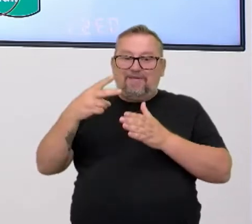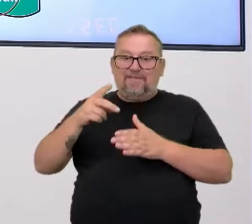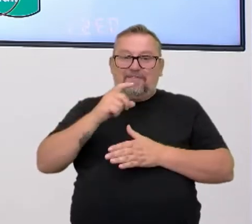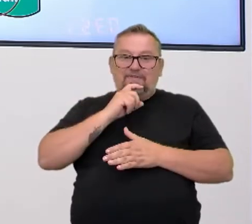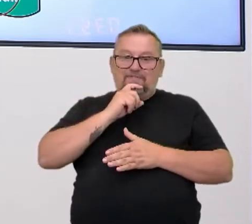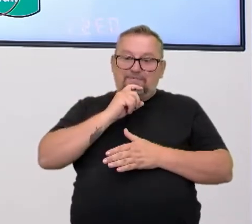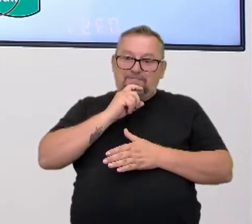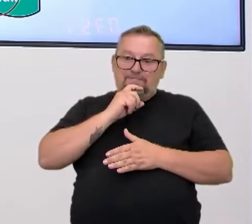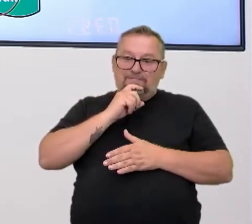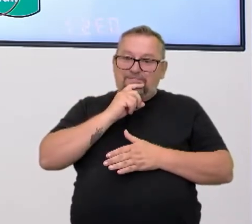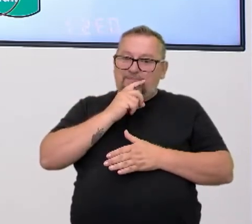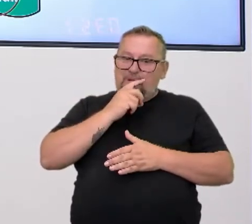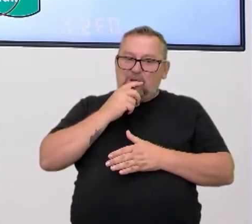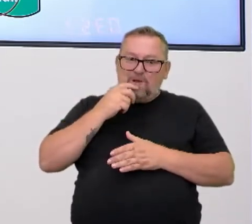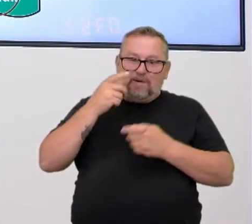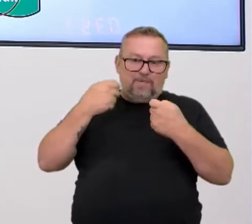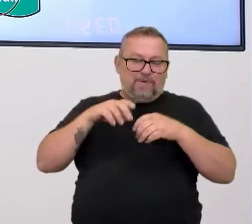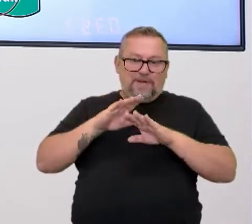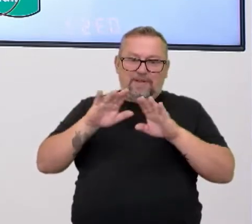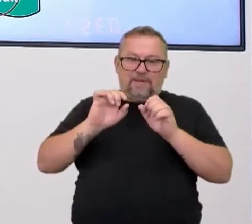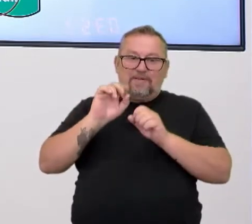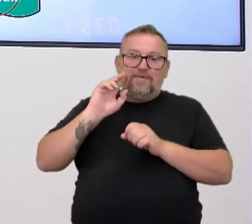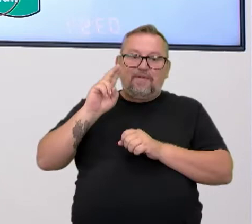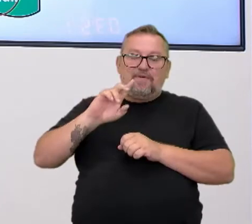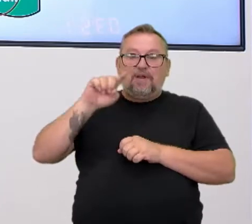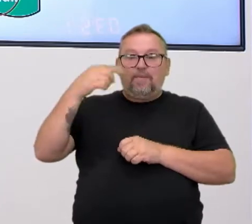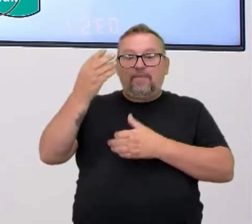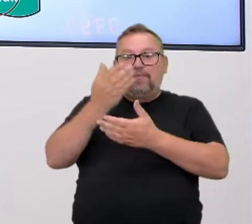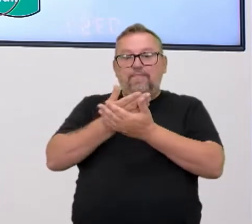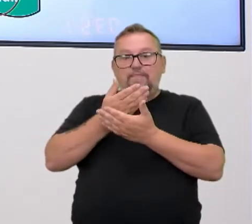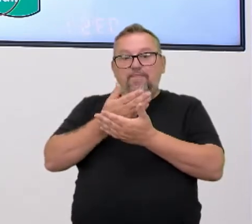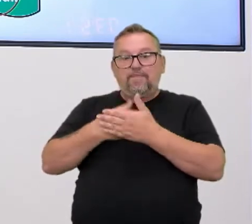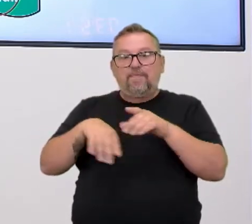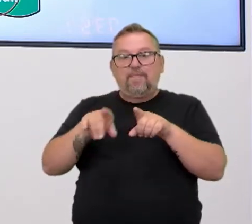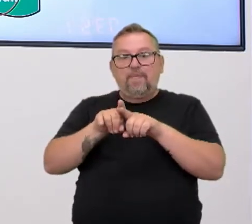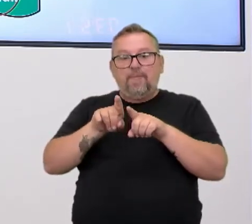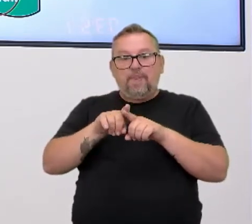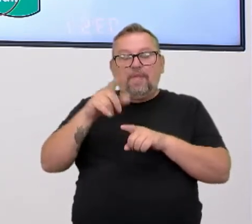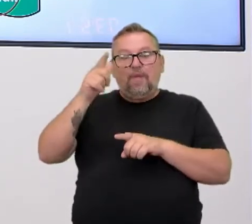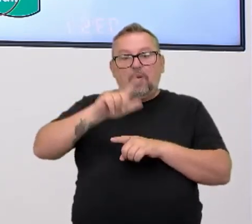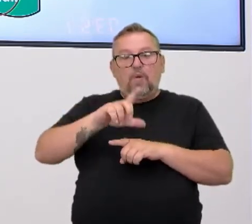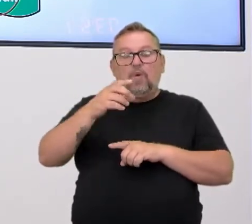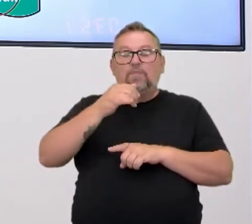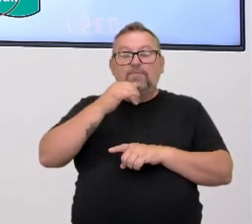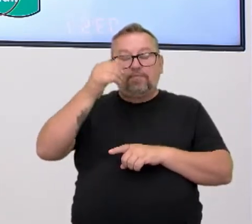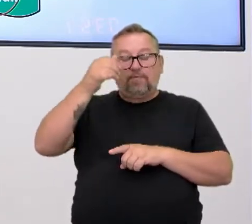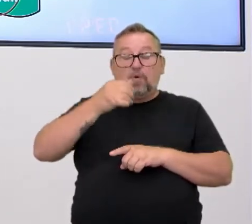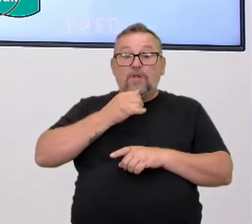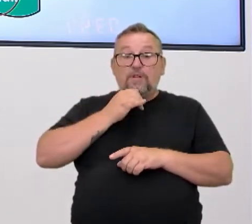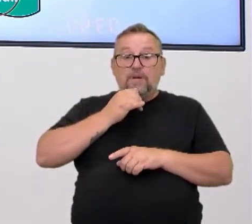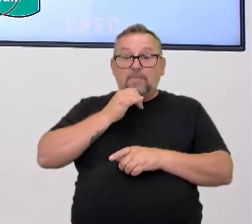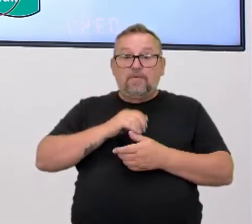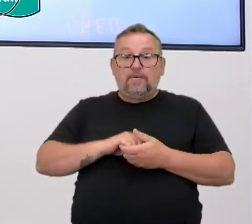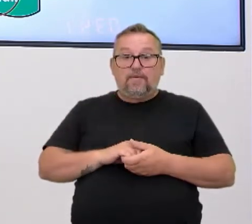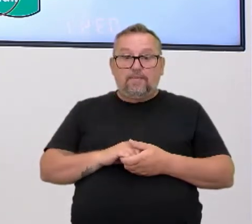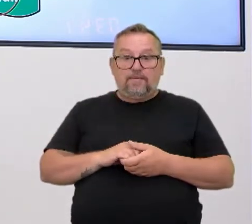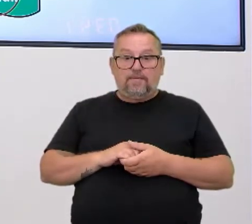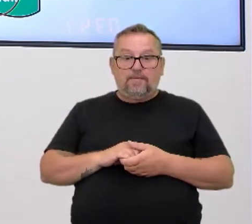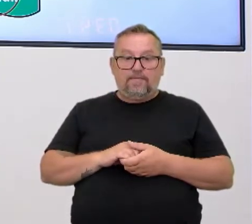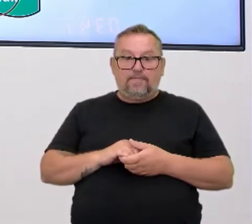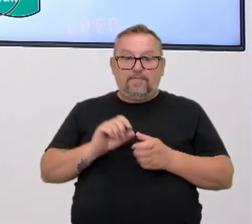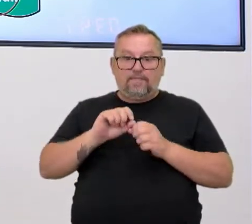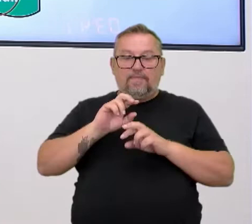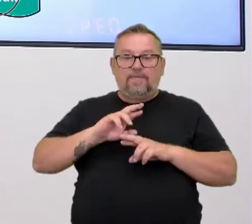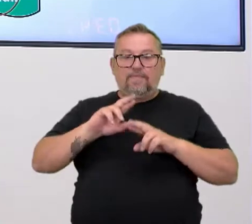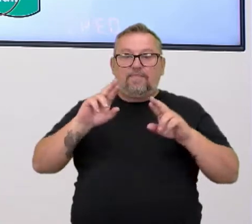vai ser verde. Não vai ser, vocês vão ver nas próximas aulas, eu vou apresentar outros mapas mentais. Vai ser tudo